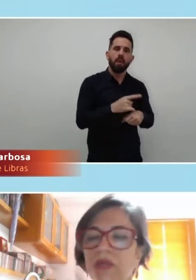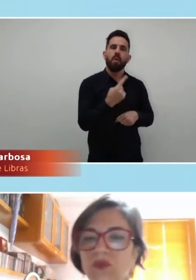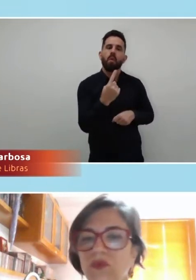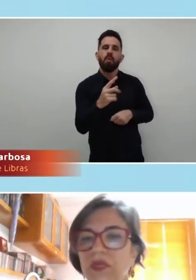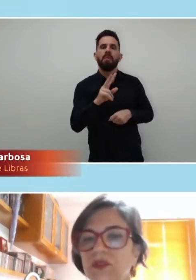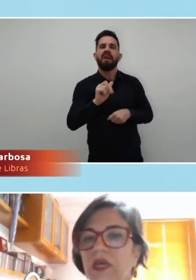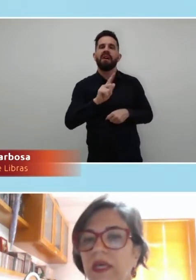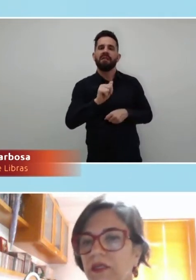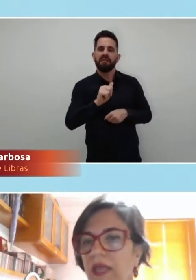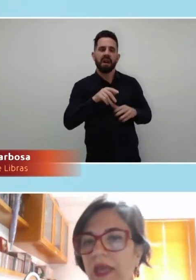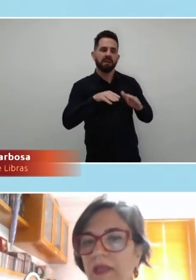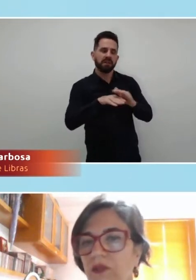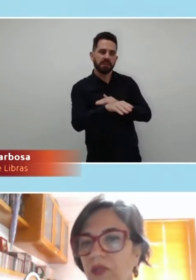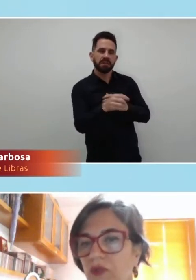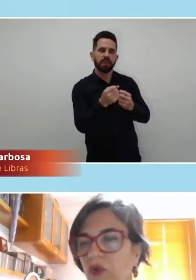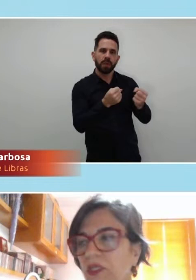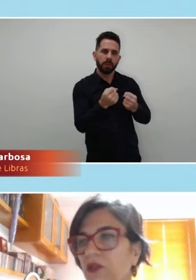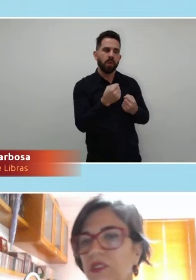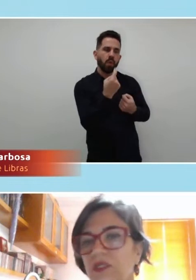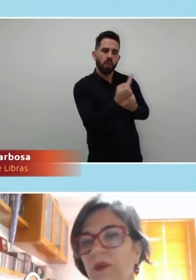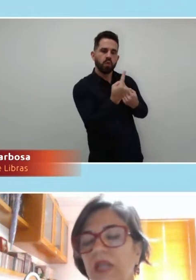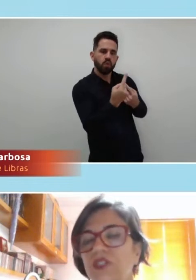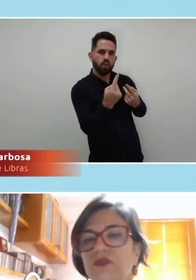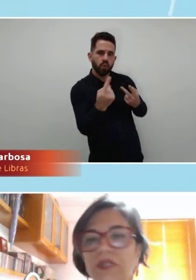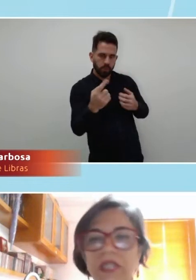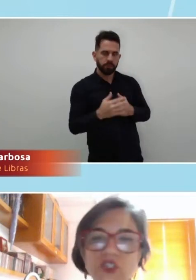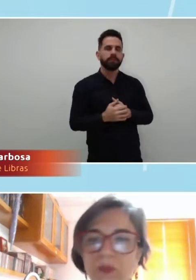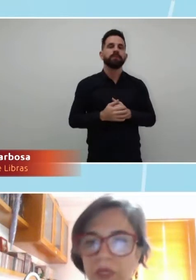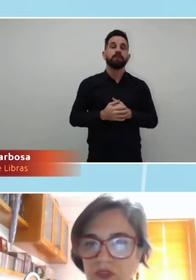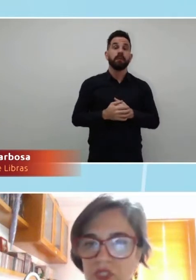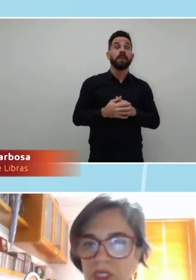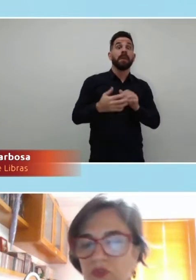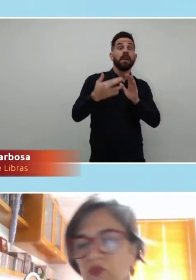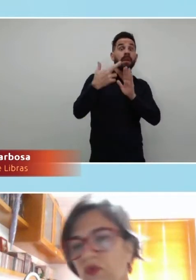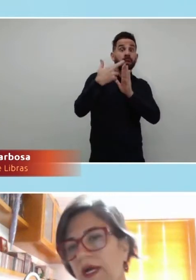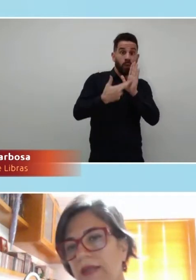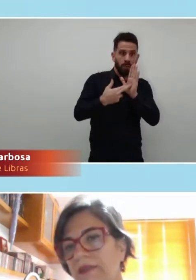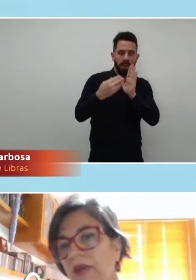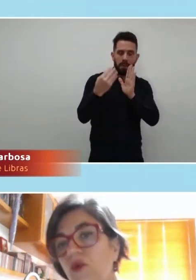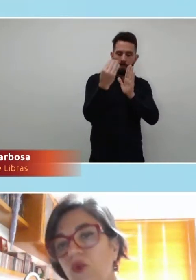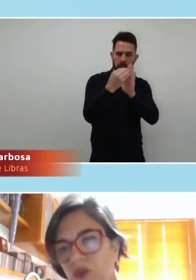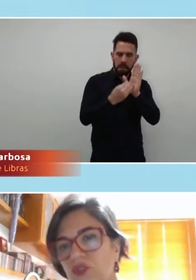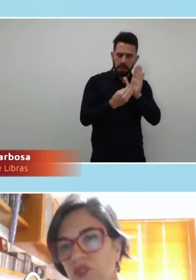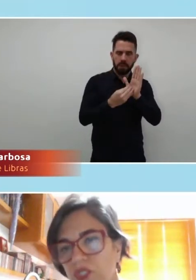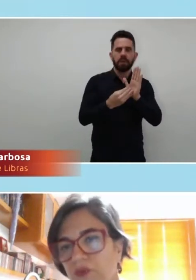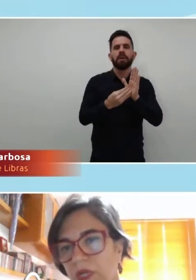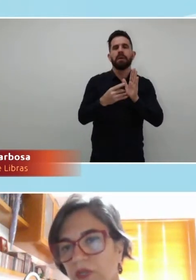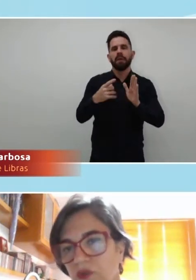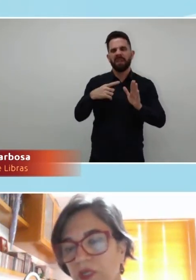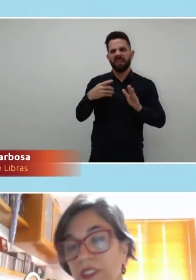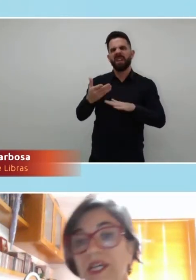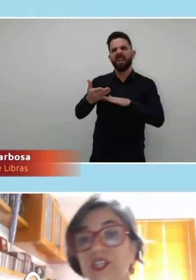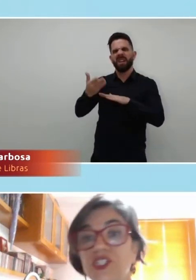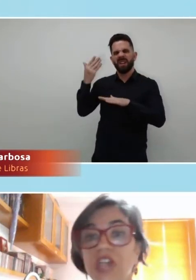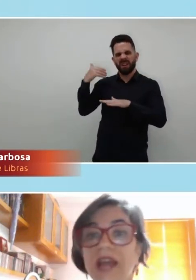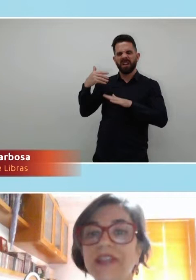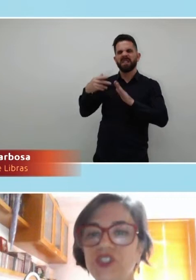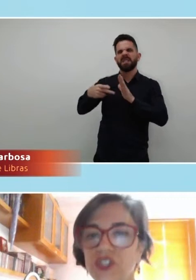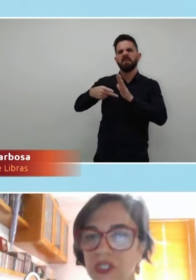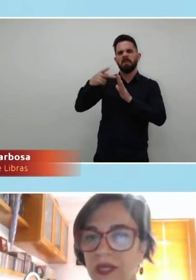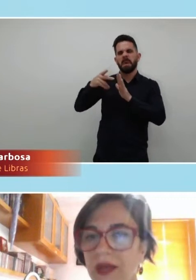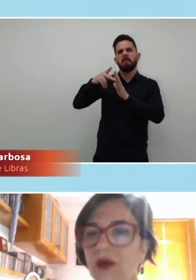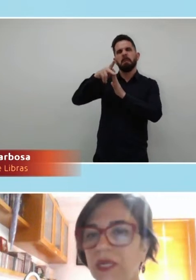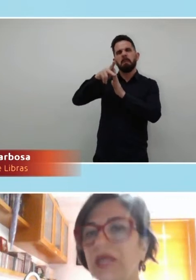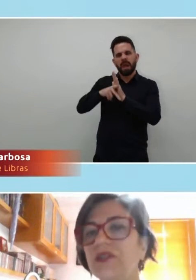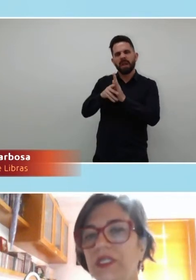estacionamento, isso. Toda a nossa normativa, desde o plano diretor até o Código de Edificações, já